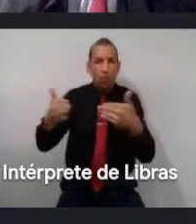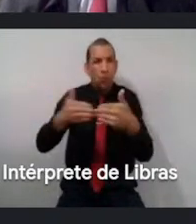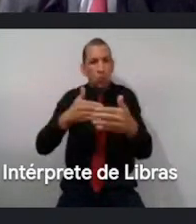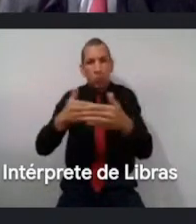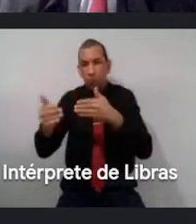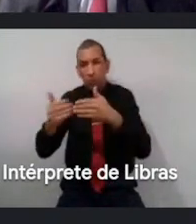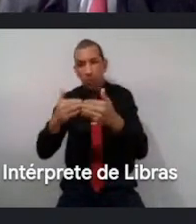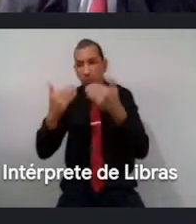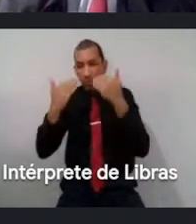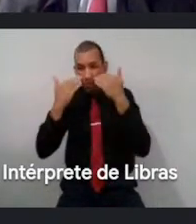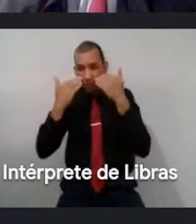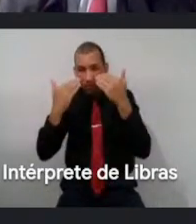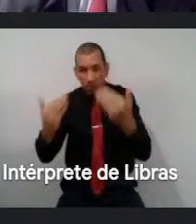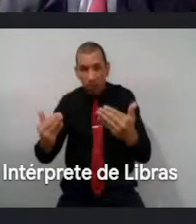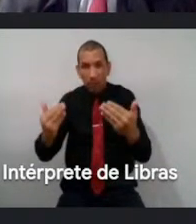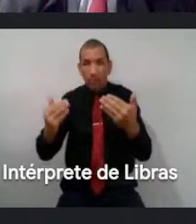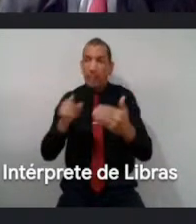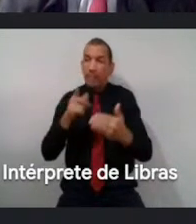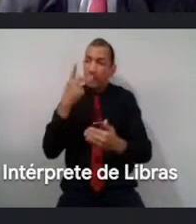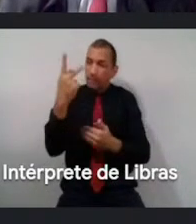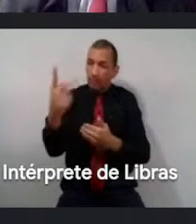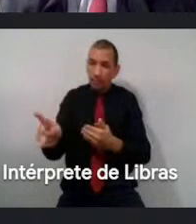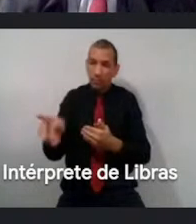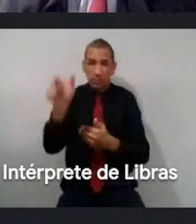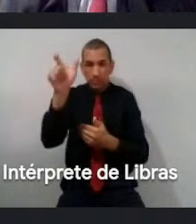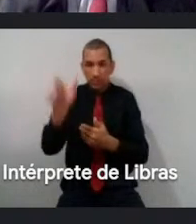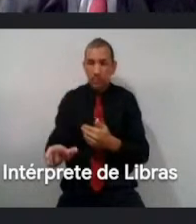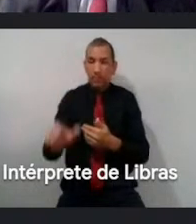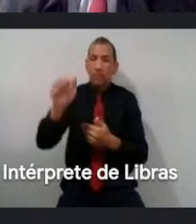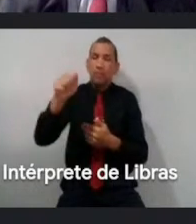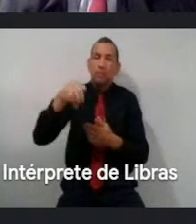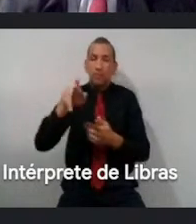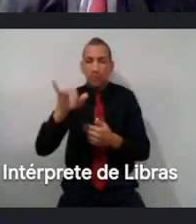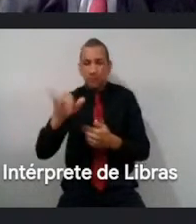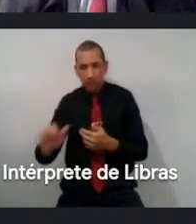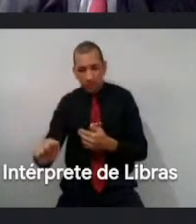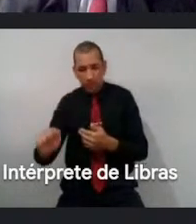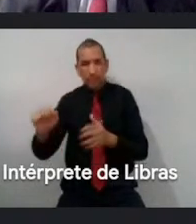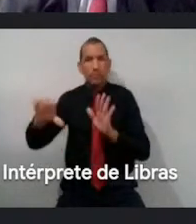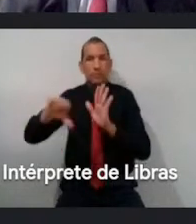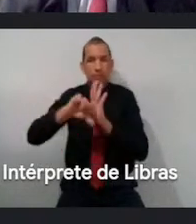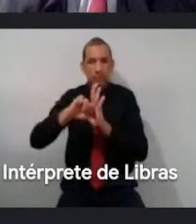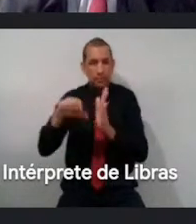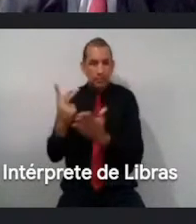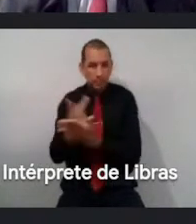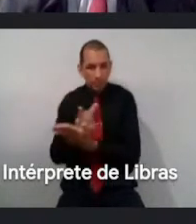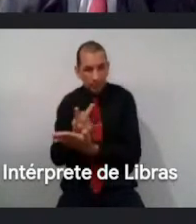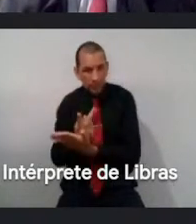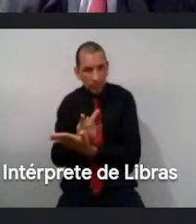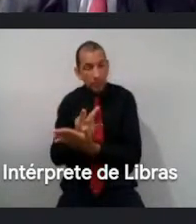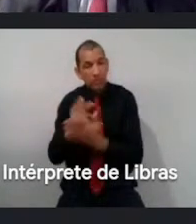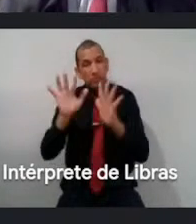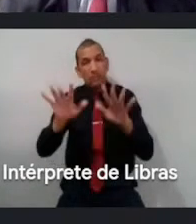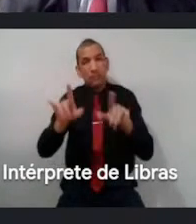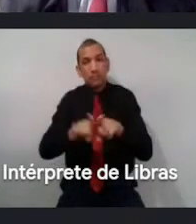qualquer que demonstrasse a participação de Maria de Jesus na prática deliciosa Além do fato